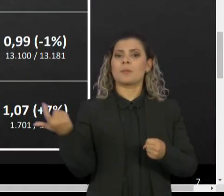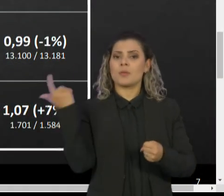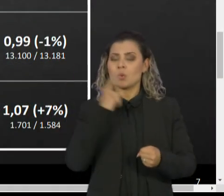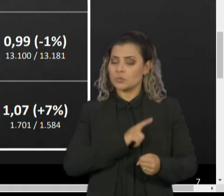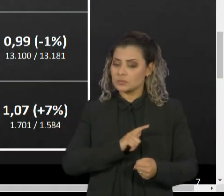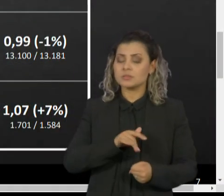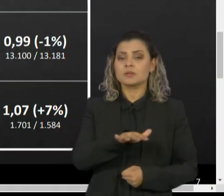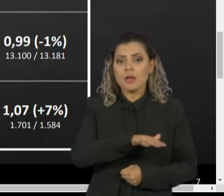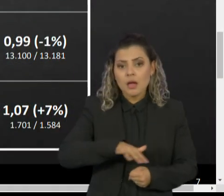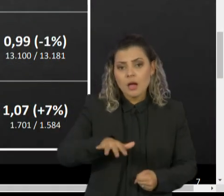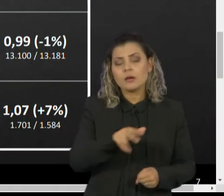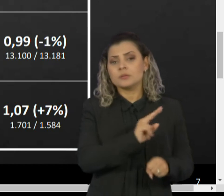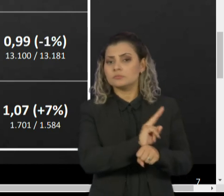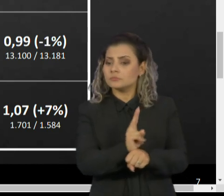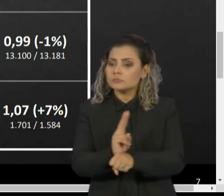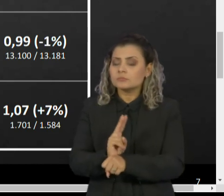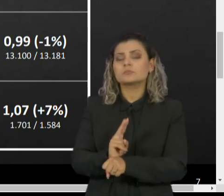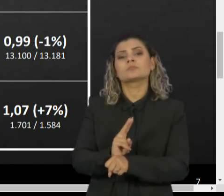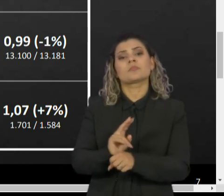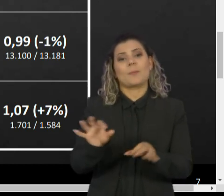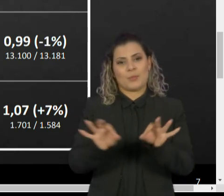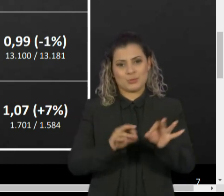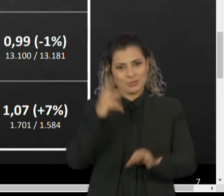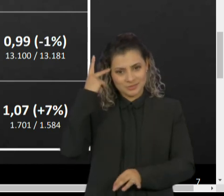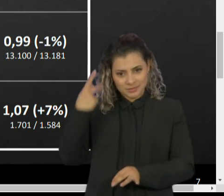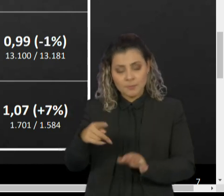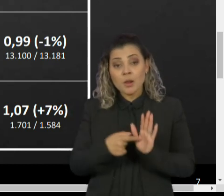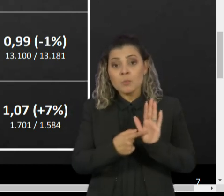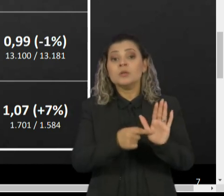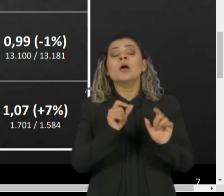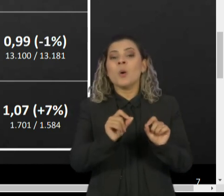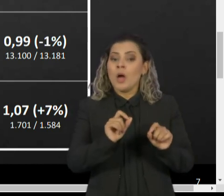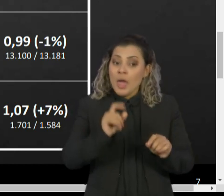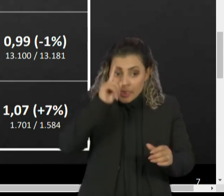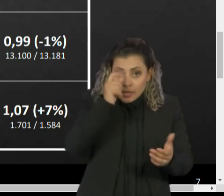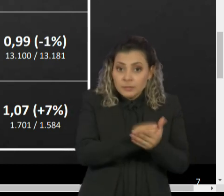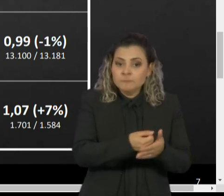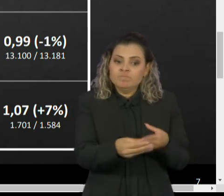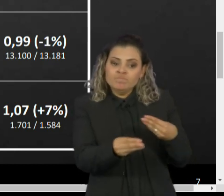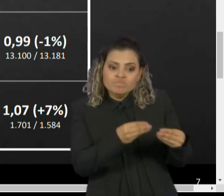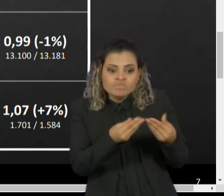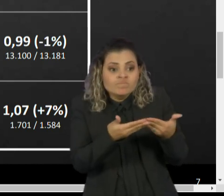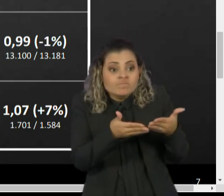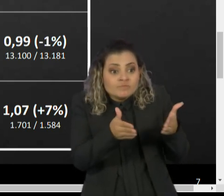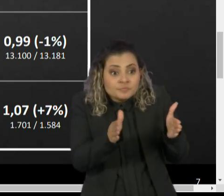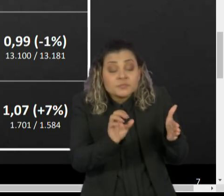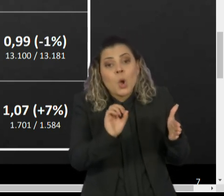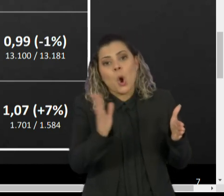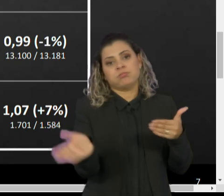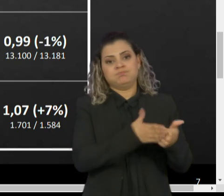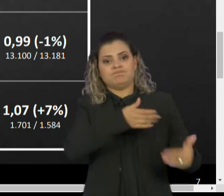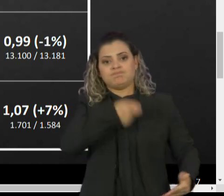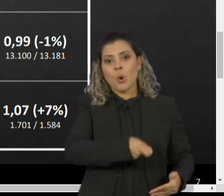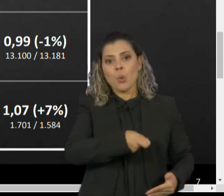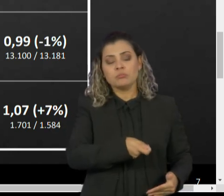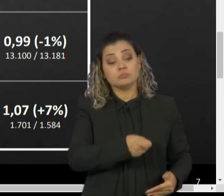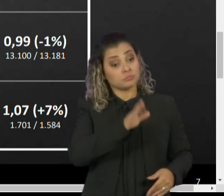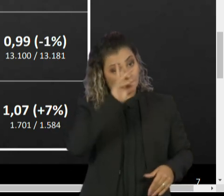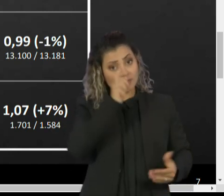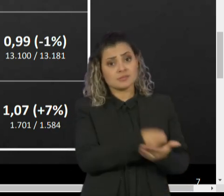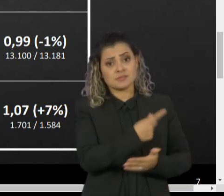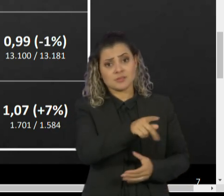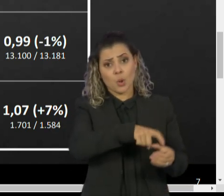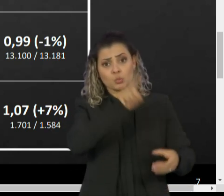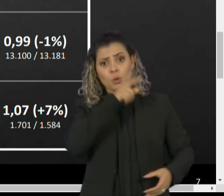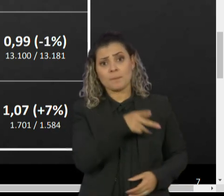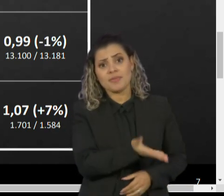da região, conforme destacado no Plano São Paulo, fazerem ou a sua flexibilização ou o seu endurecimento. E essa autonomia